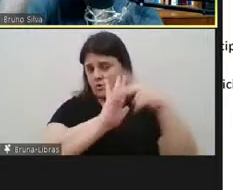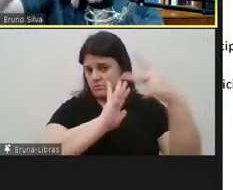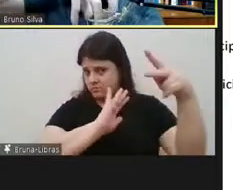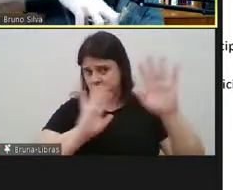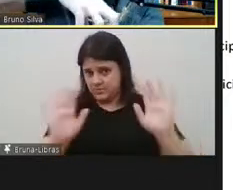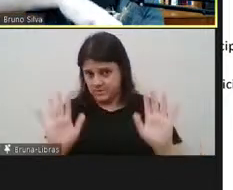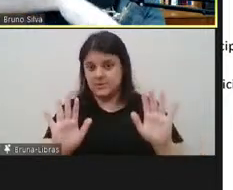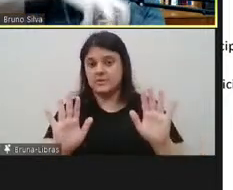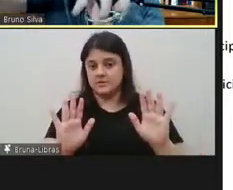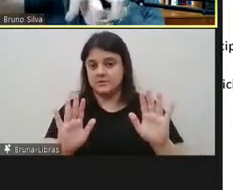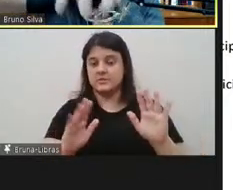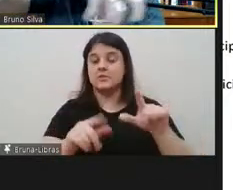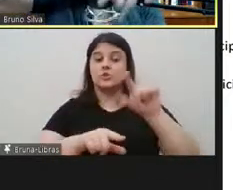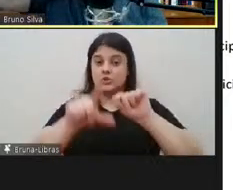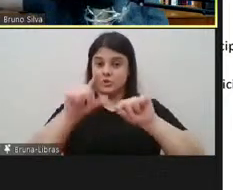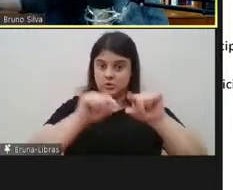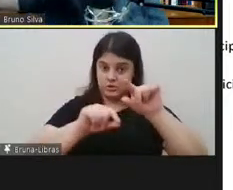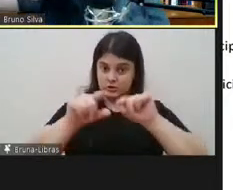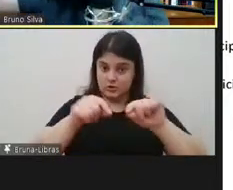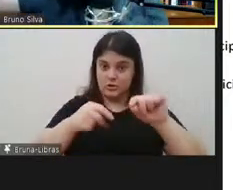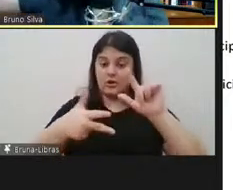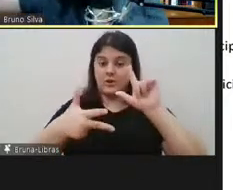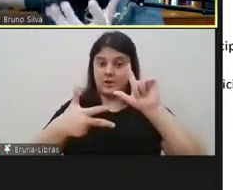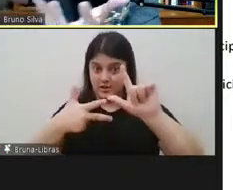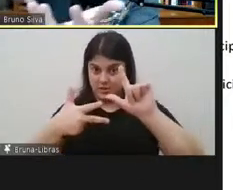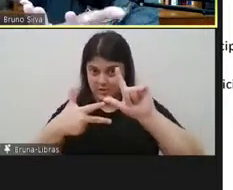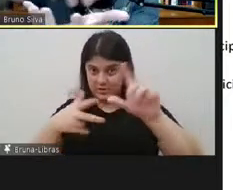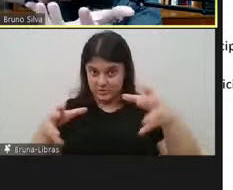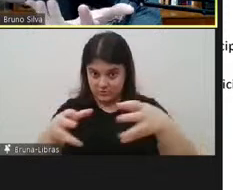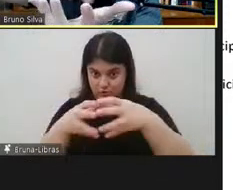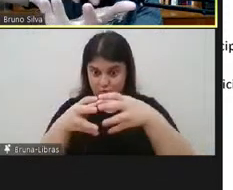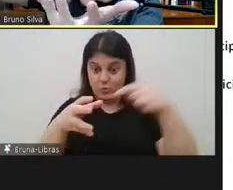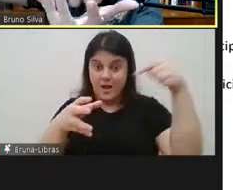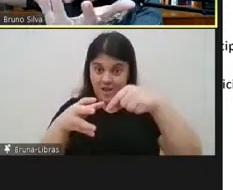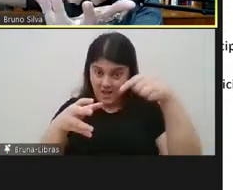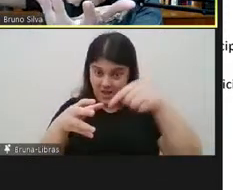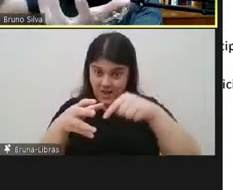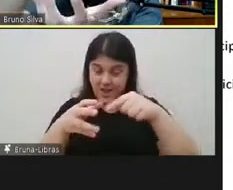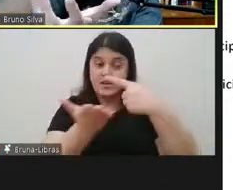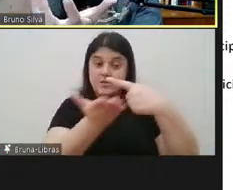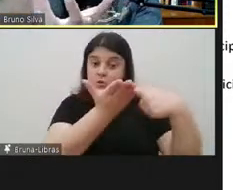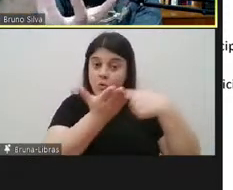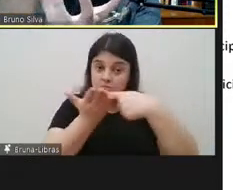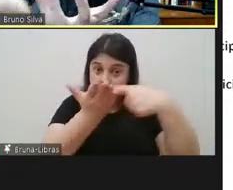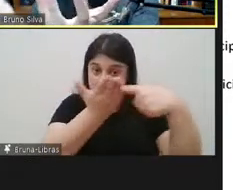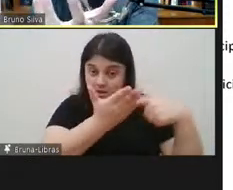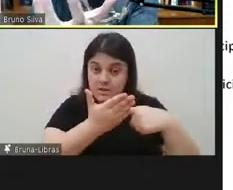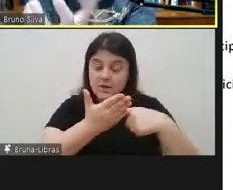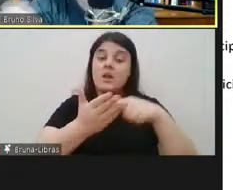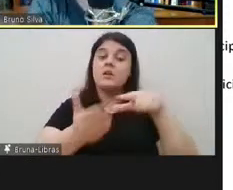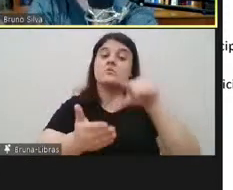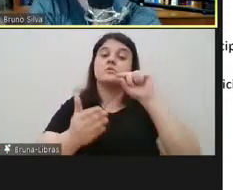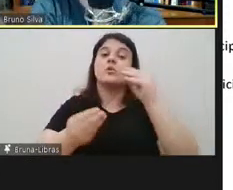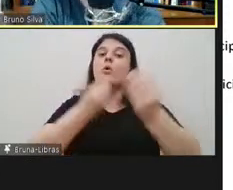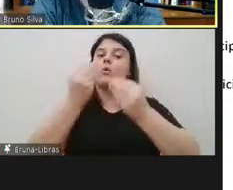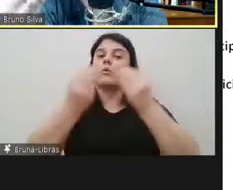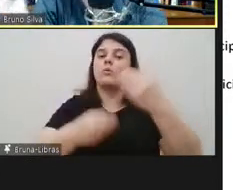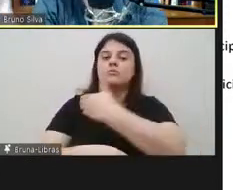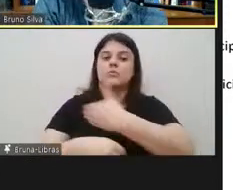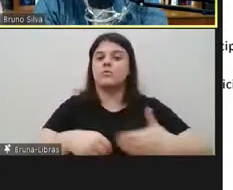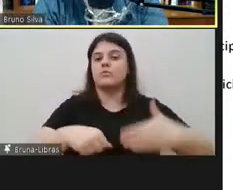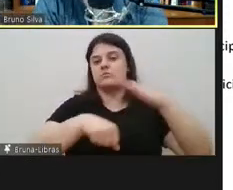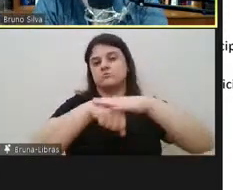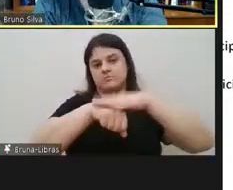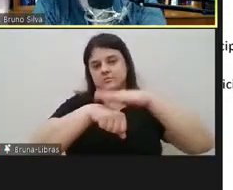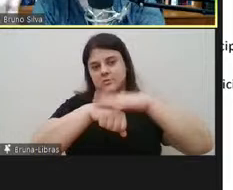que é vocês e os membros do legislativo e essas pessoas dentro do Legislativo escolhendo aqueles que